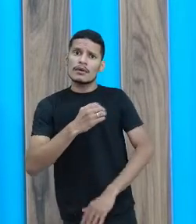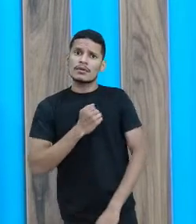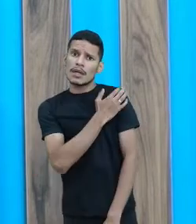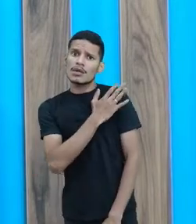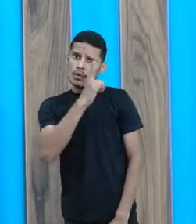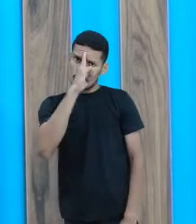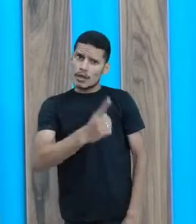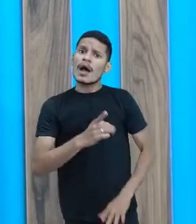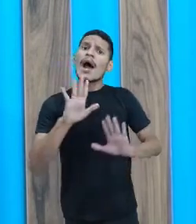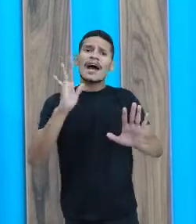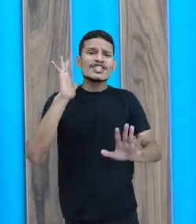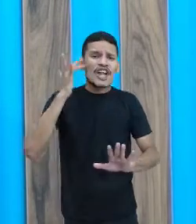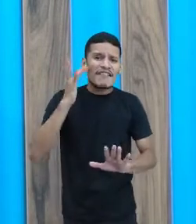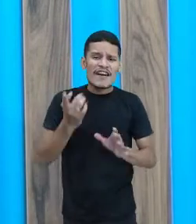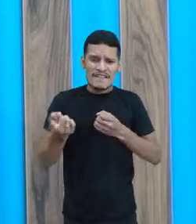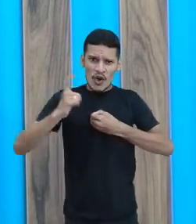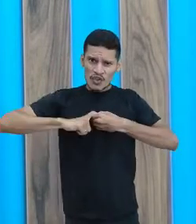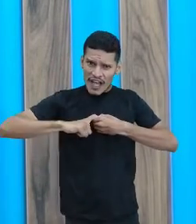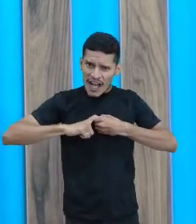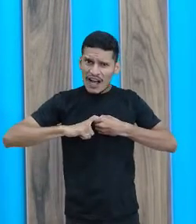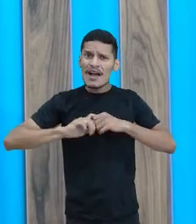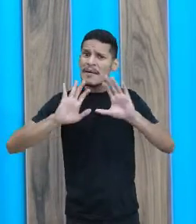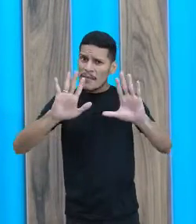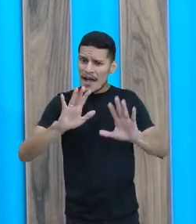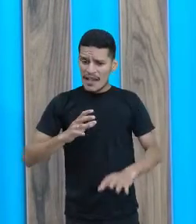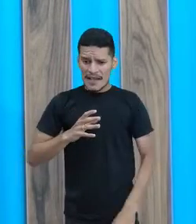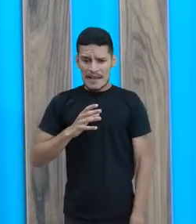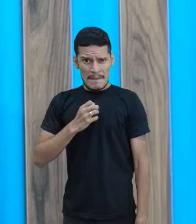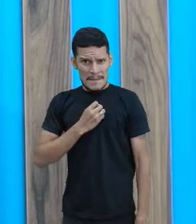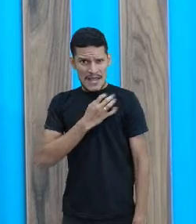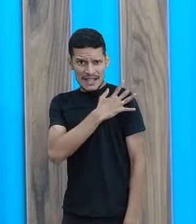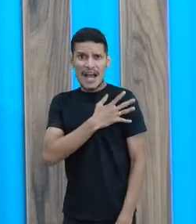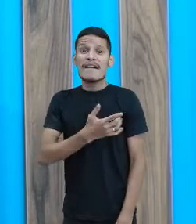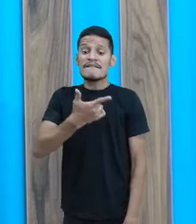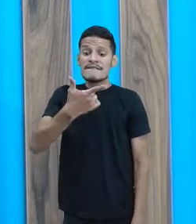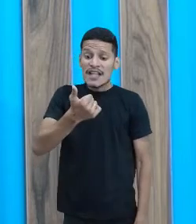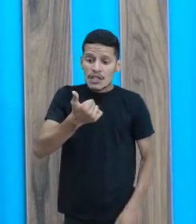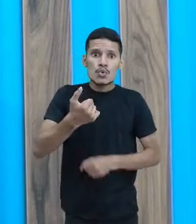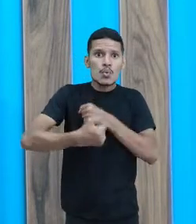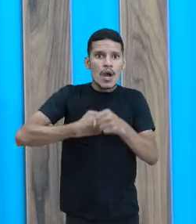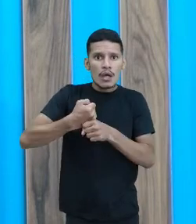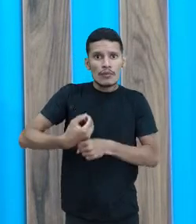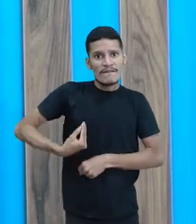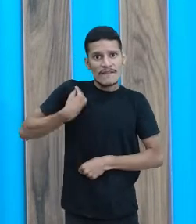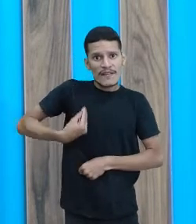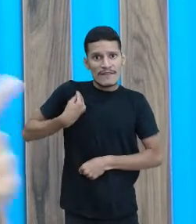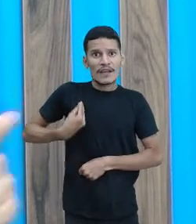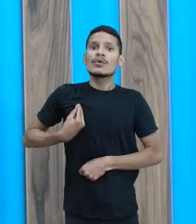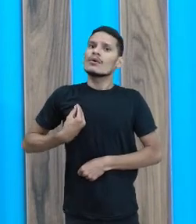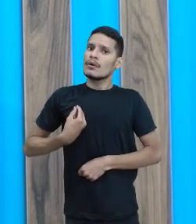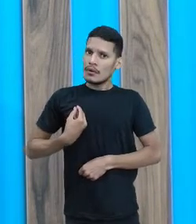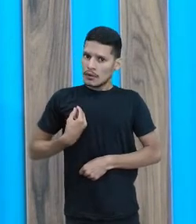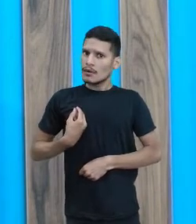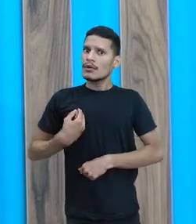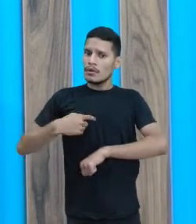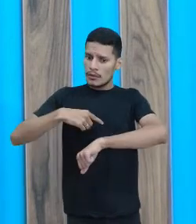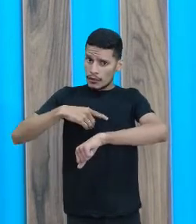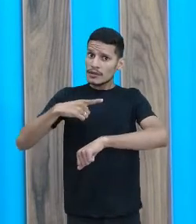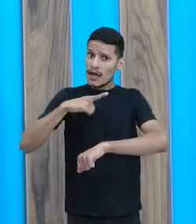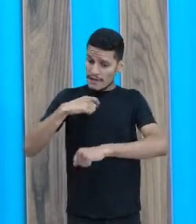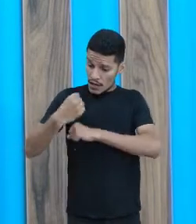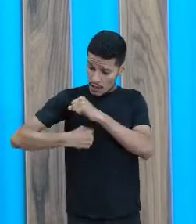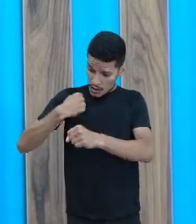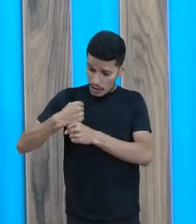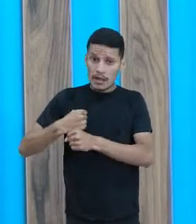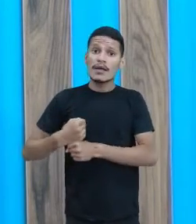achavam que o poder voltaria. Só que os militares acabaram passando, né, 21 anos no poder. Então, foi uma ditadura realmente que demorou bastante e